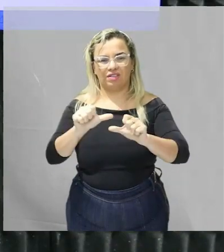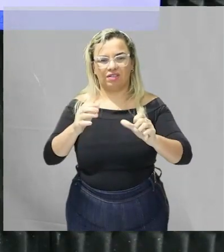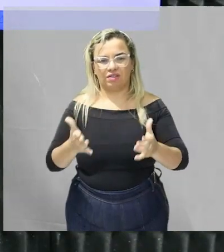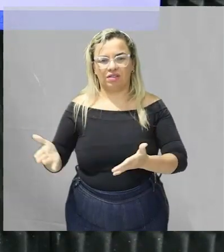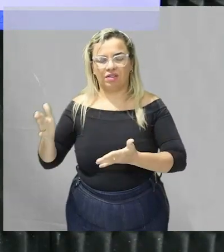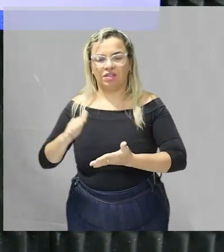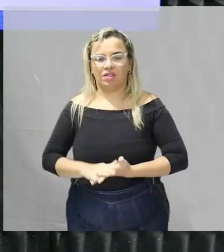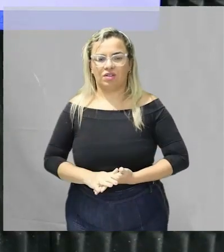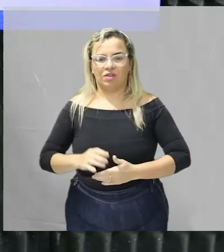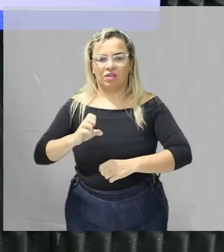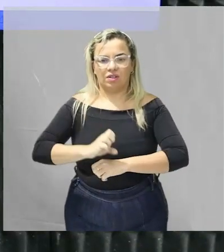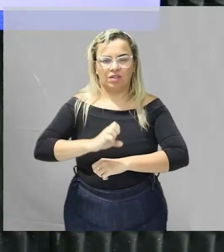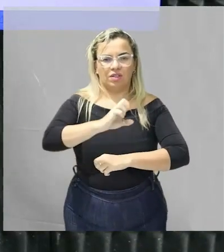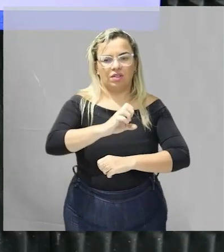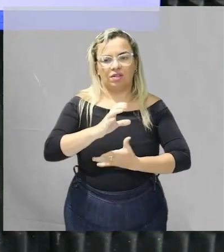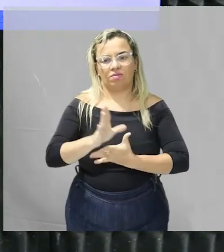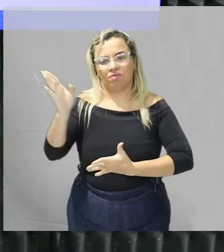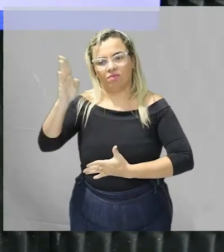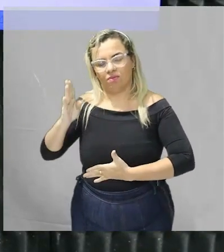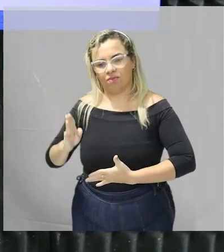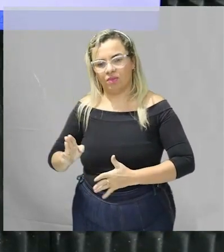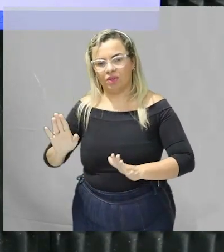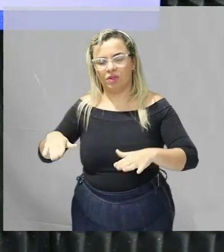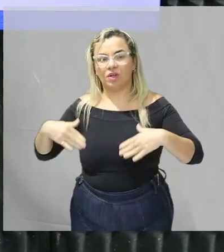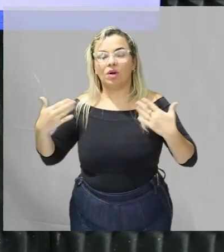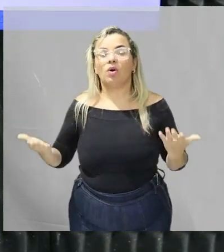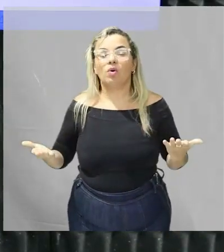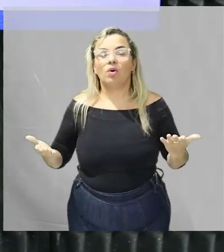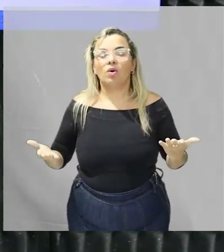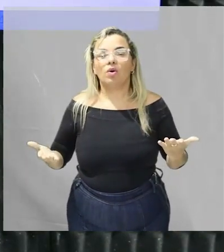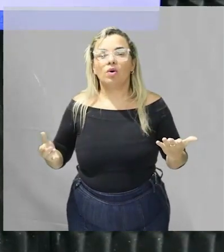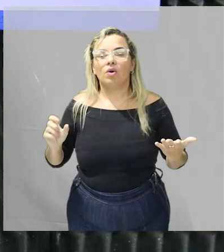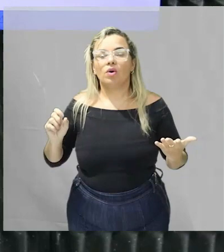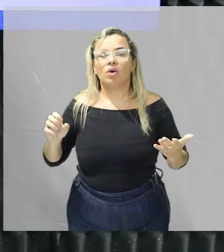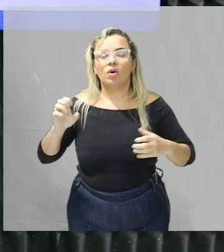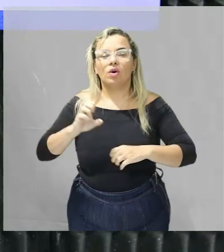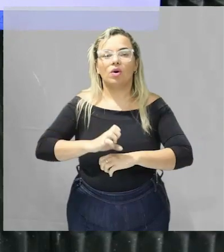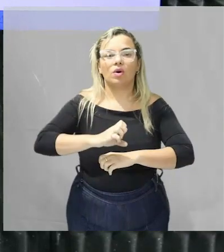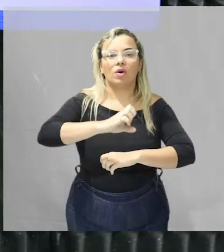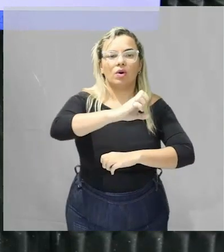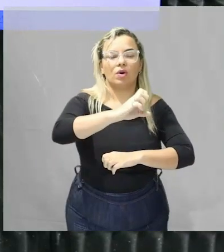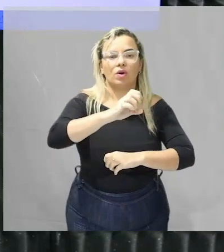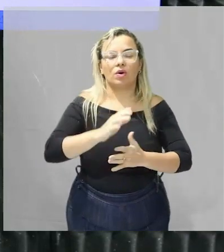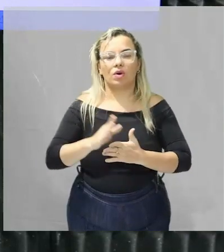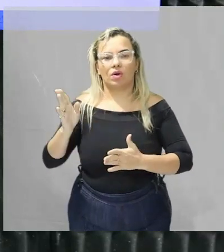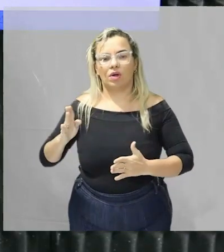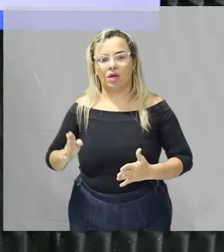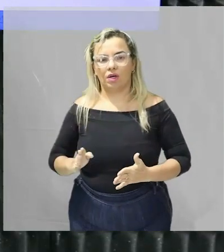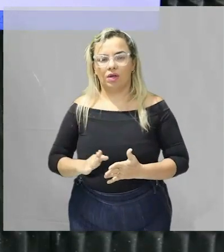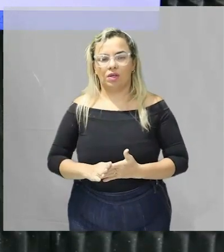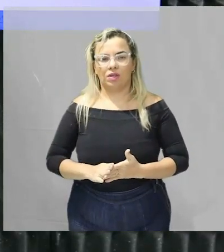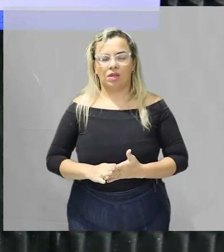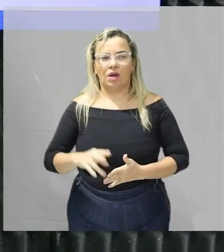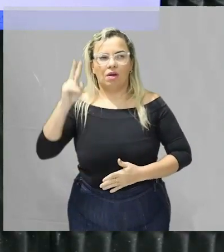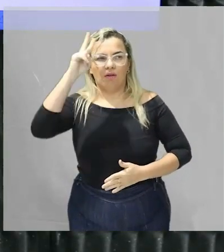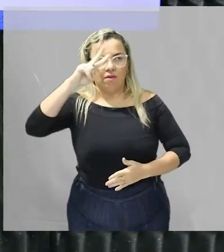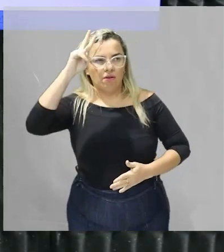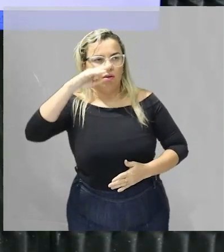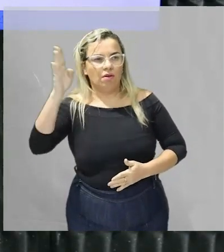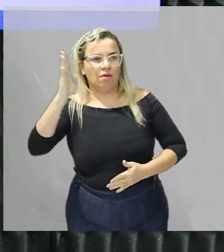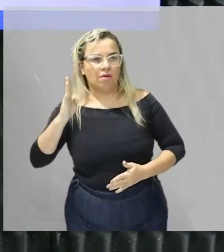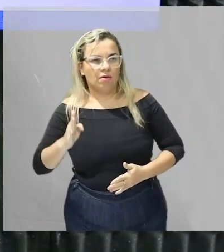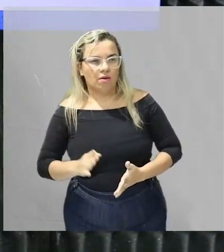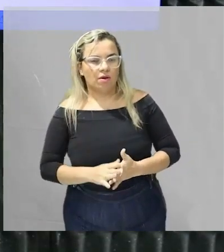As exportações brasileiras, opa, o que é exportação? Não esquece aquilo que o Brasil vende. É só lembrar, exportação é aquilo